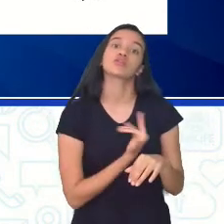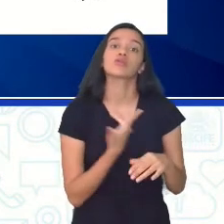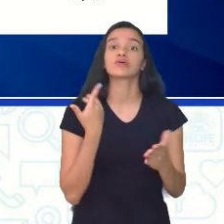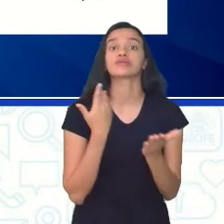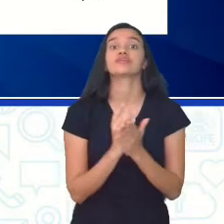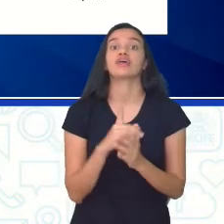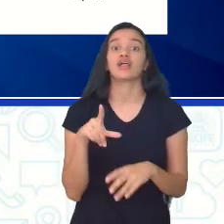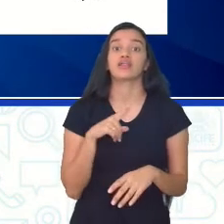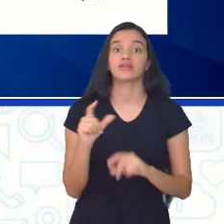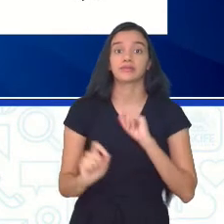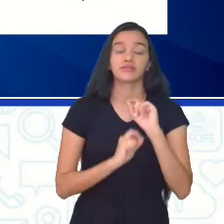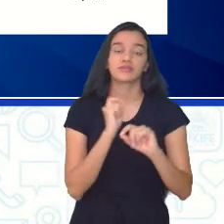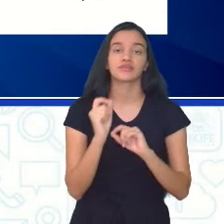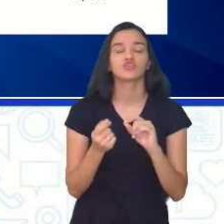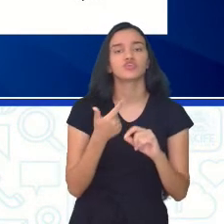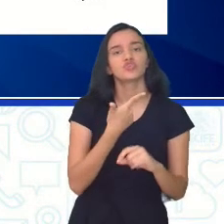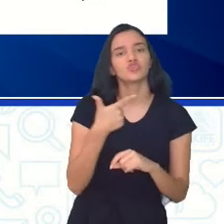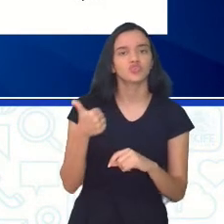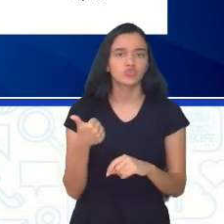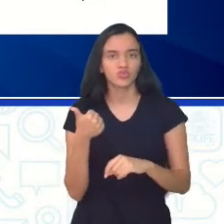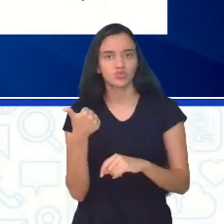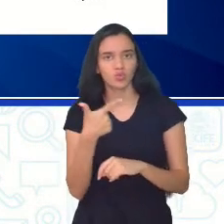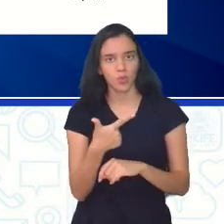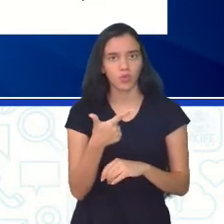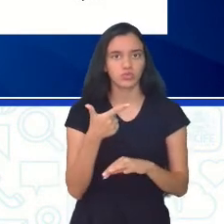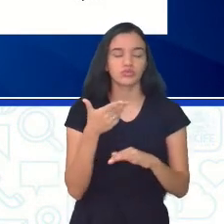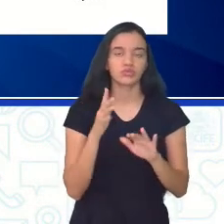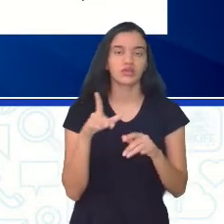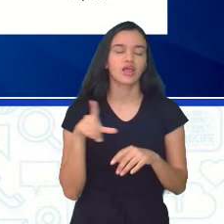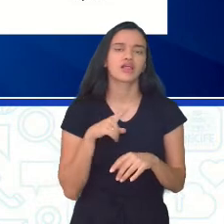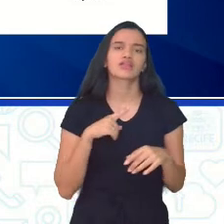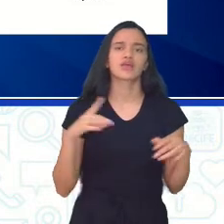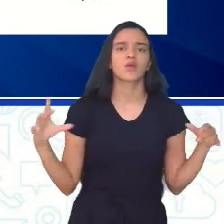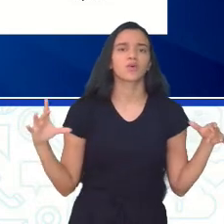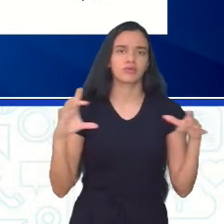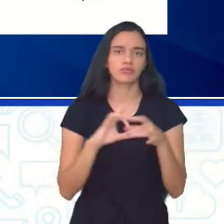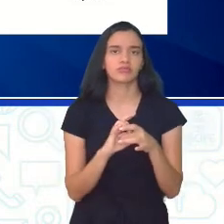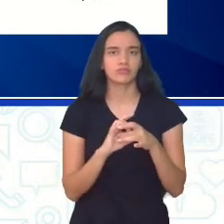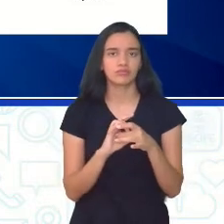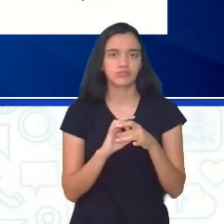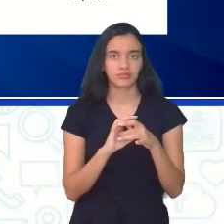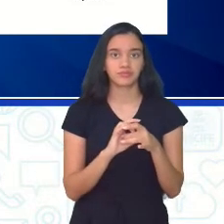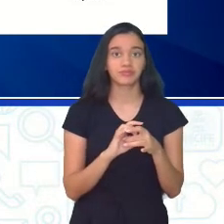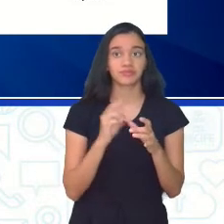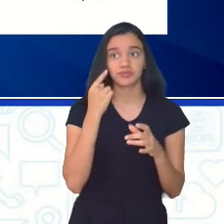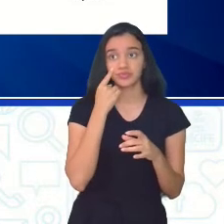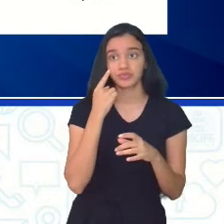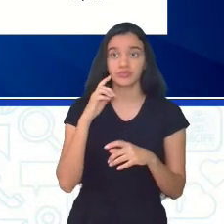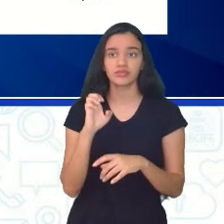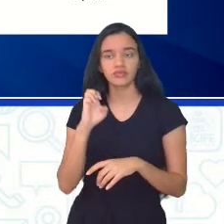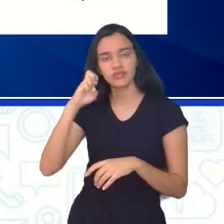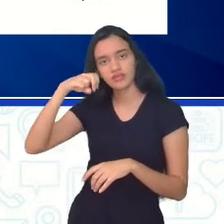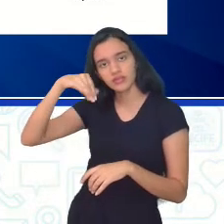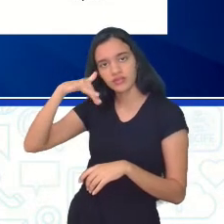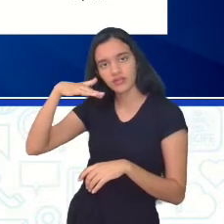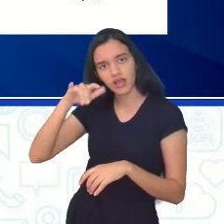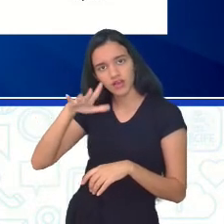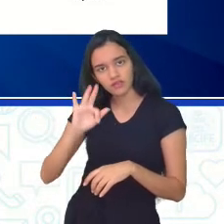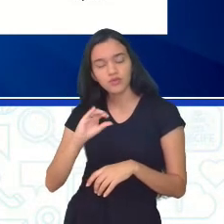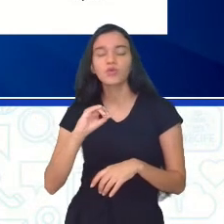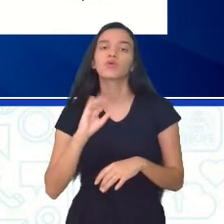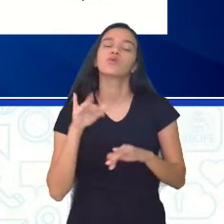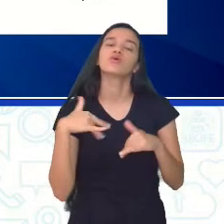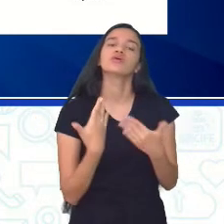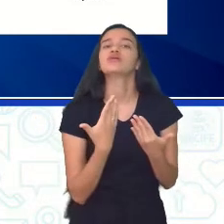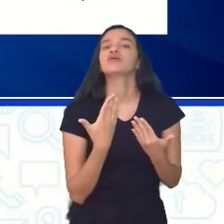temos, composto por 12 pares. São os que fazem a conexão com o encéfalo. São estes nervos que